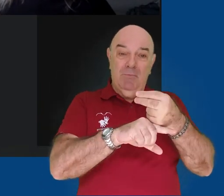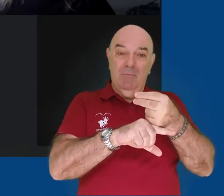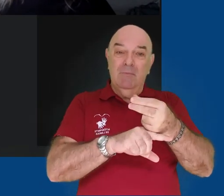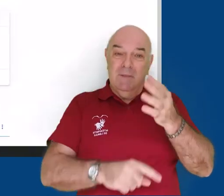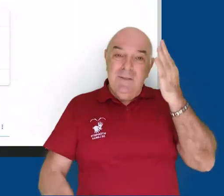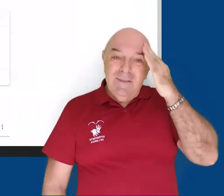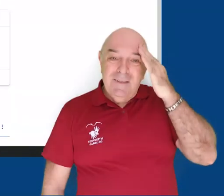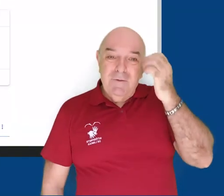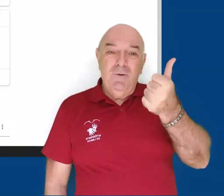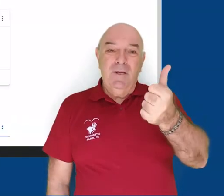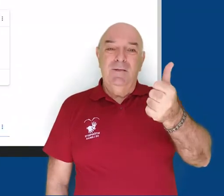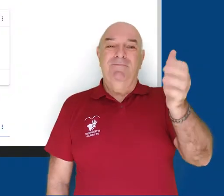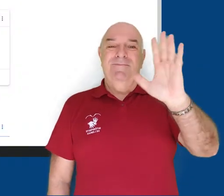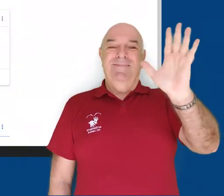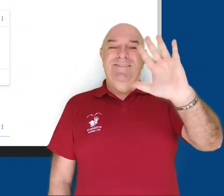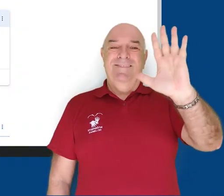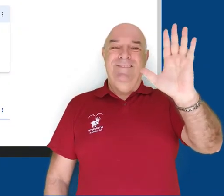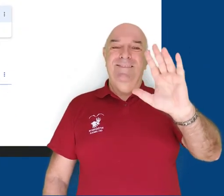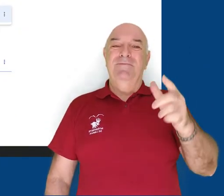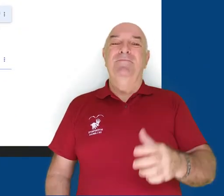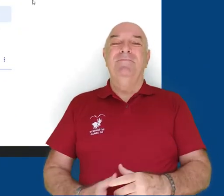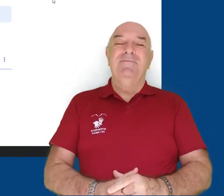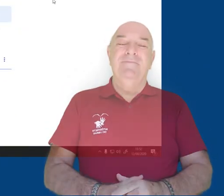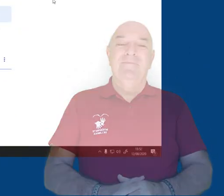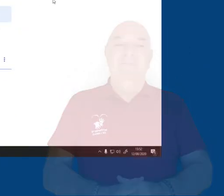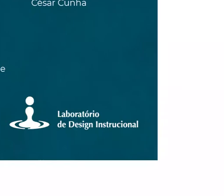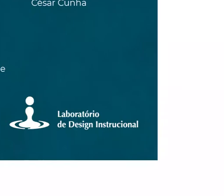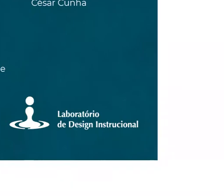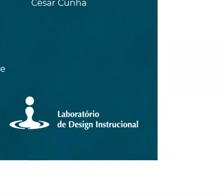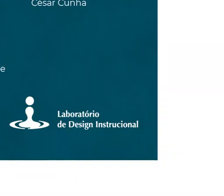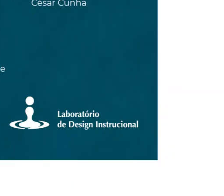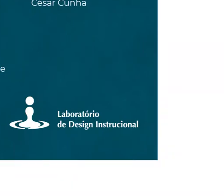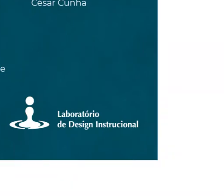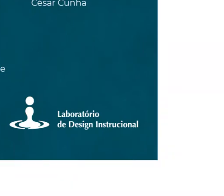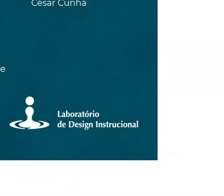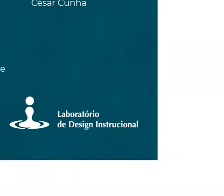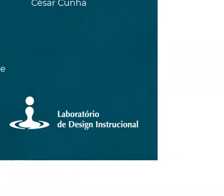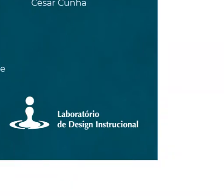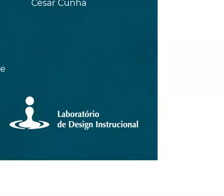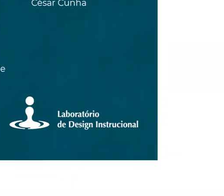orientações dos seus grupos espero você no próximo vídeo